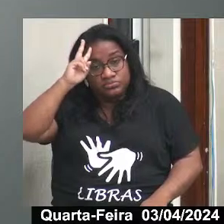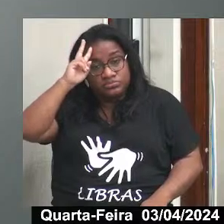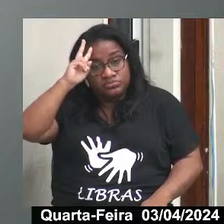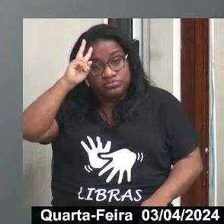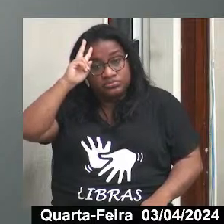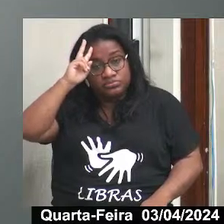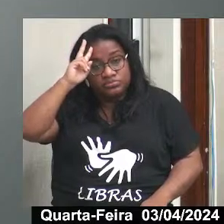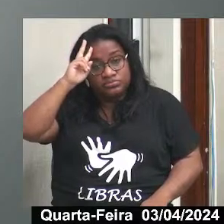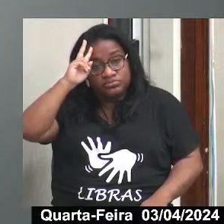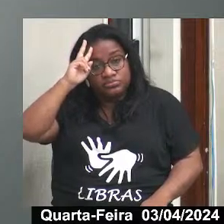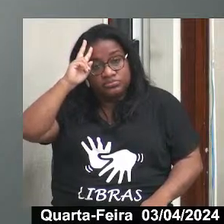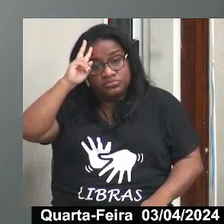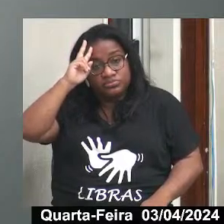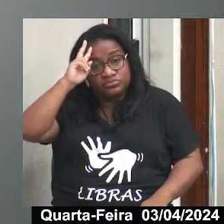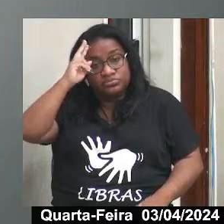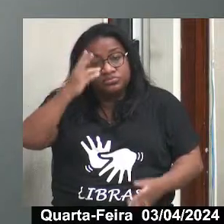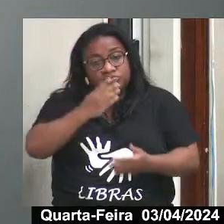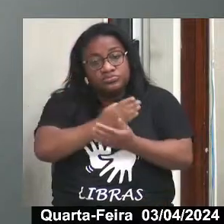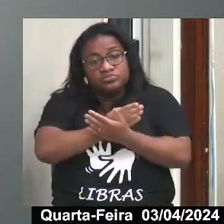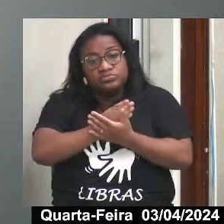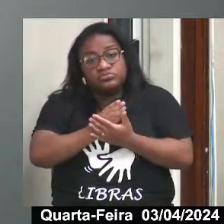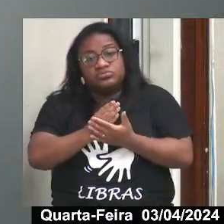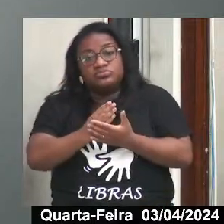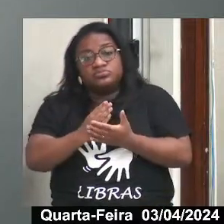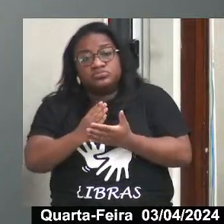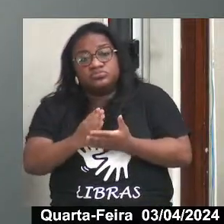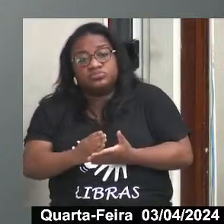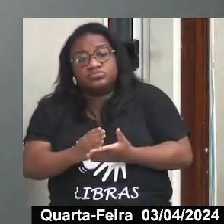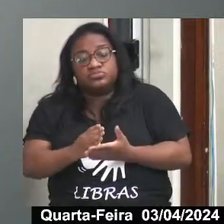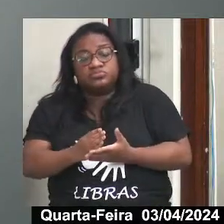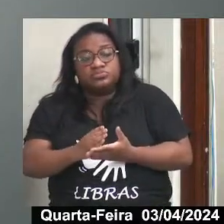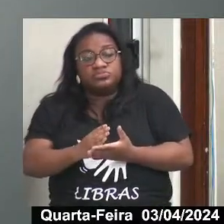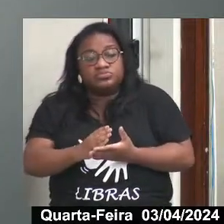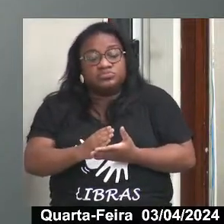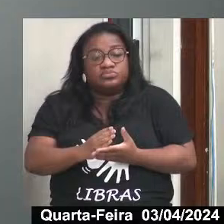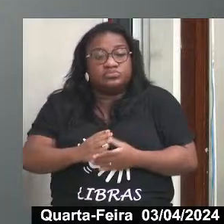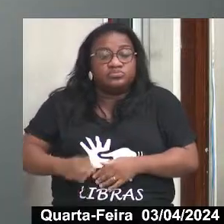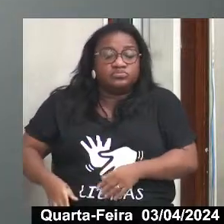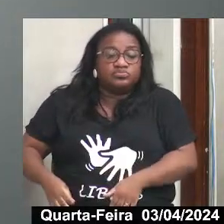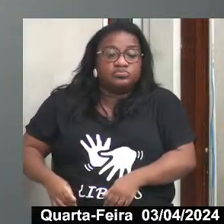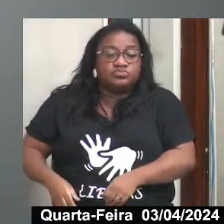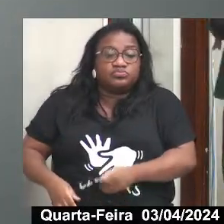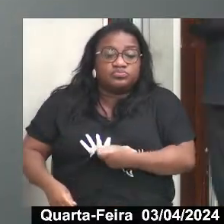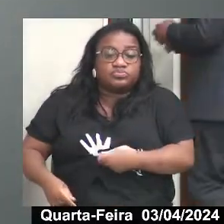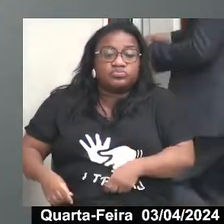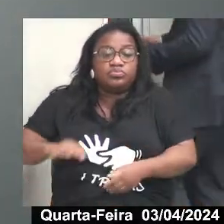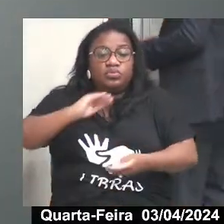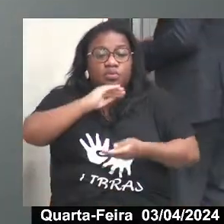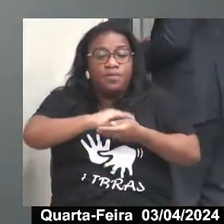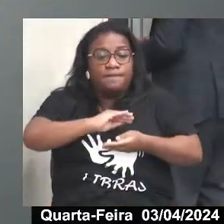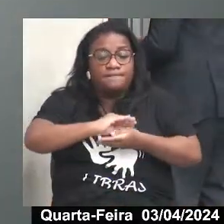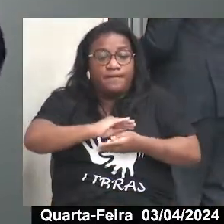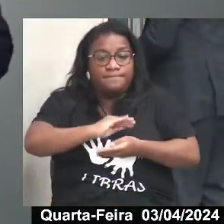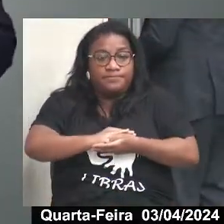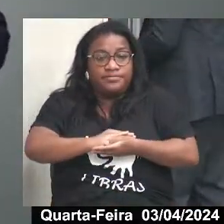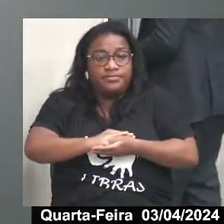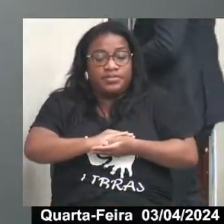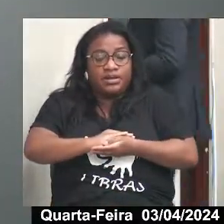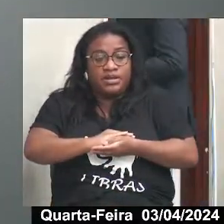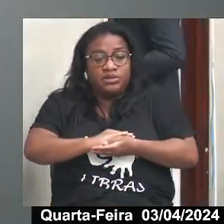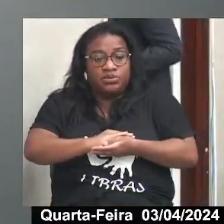na segunda-feira, quando deu início ao jantar lá no prato no